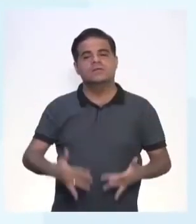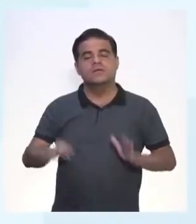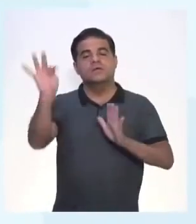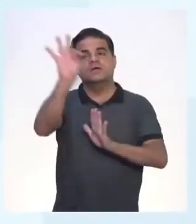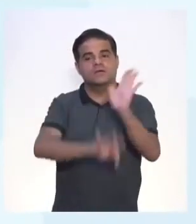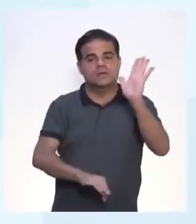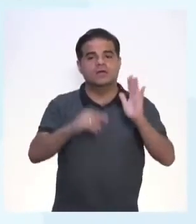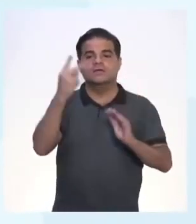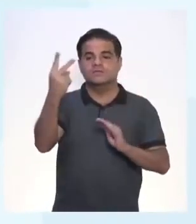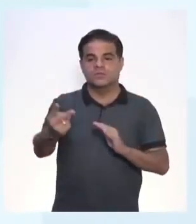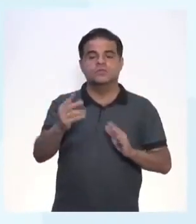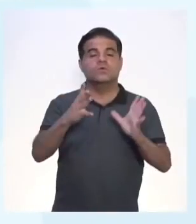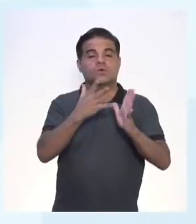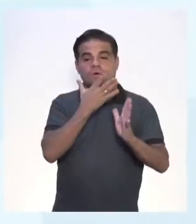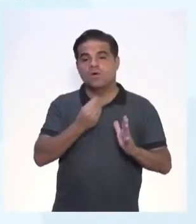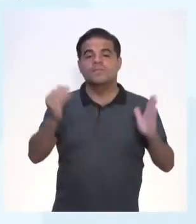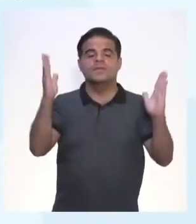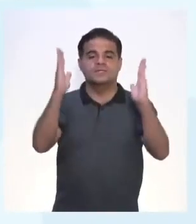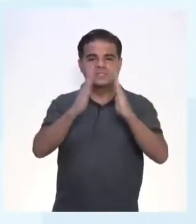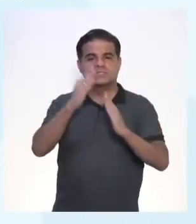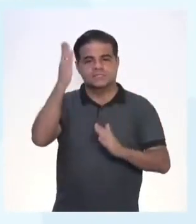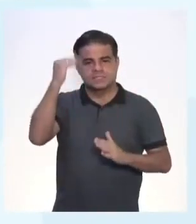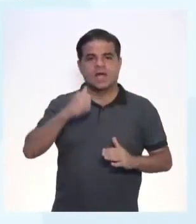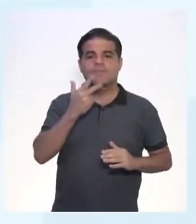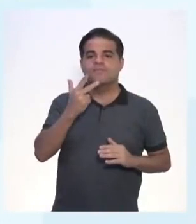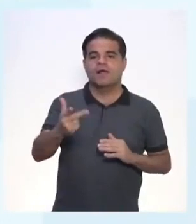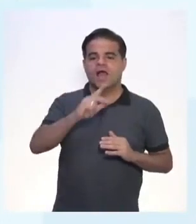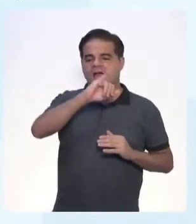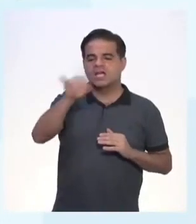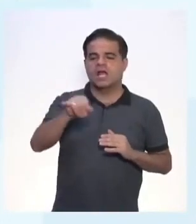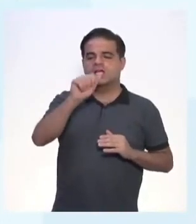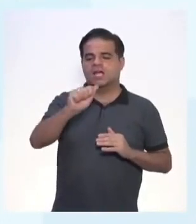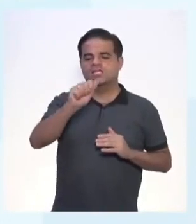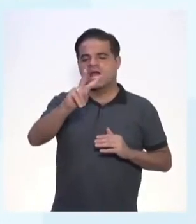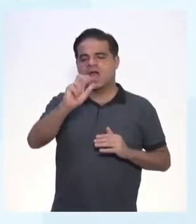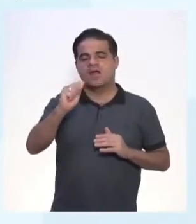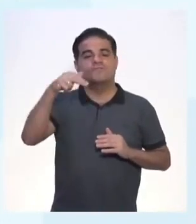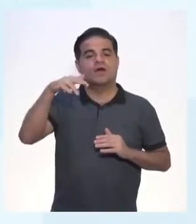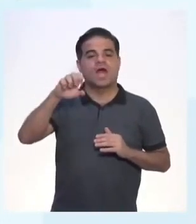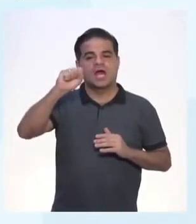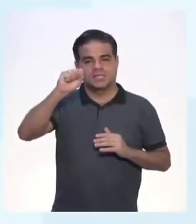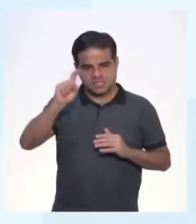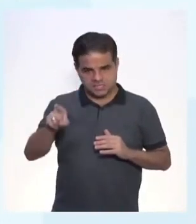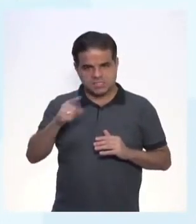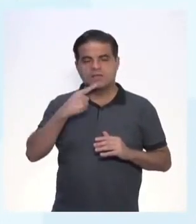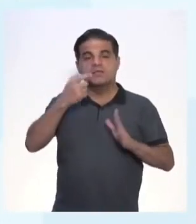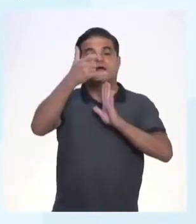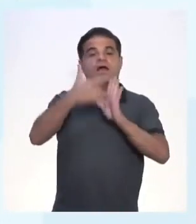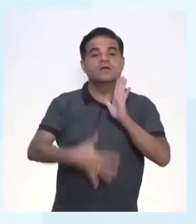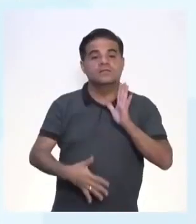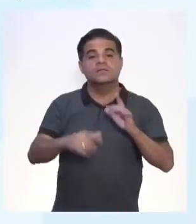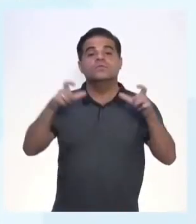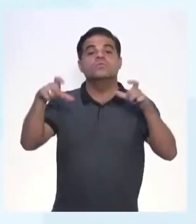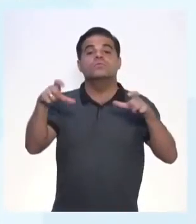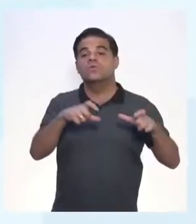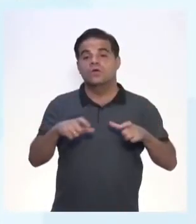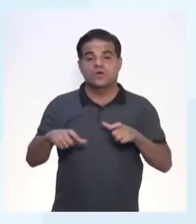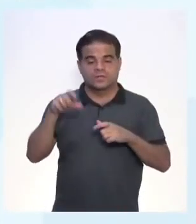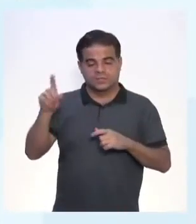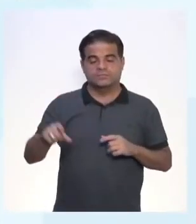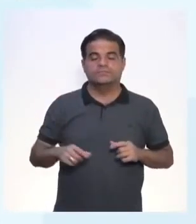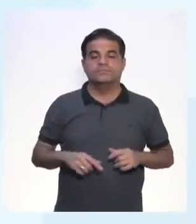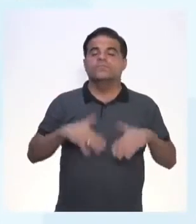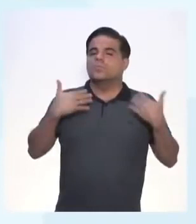texto 2, né? O homem que sabia javanês, que a gente leu agora. Ele estava retratando o quê? O local.